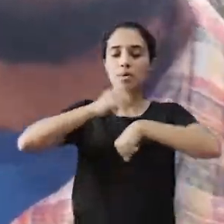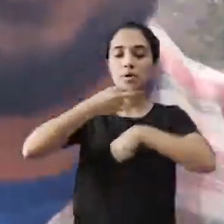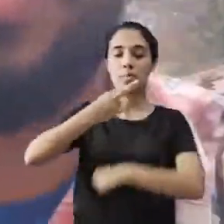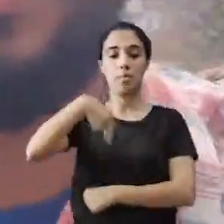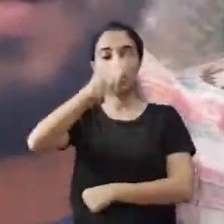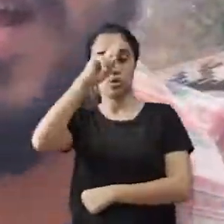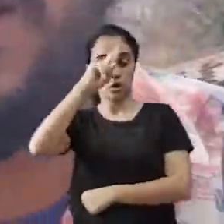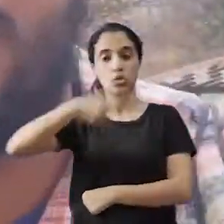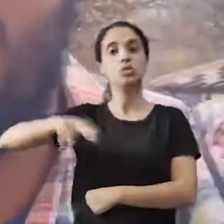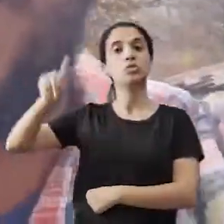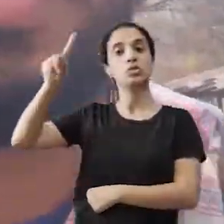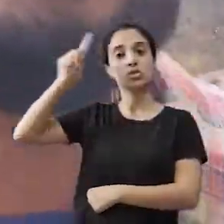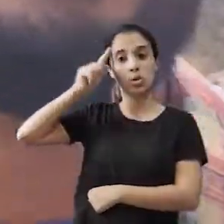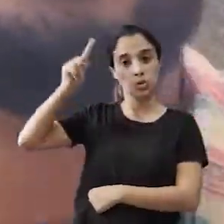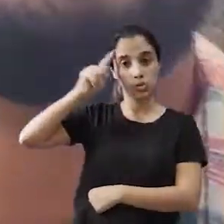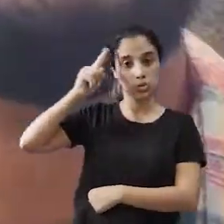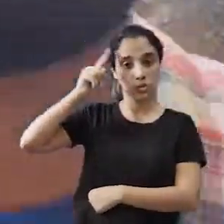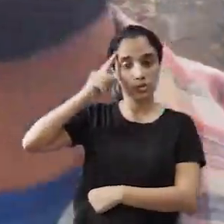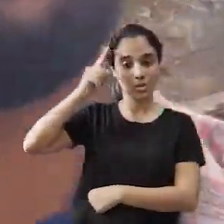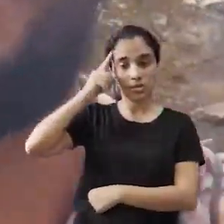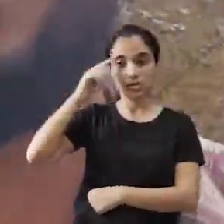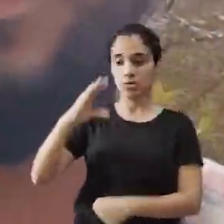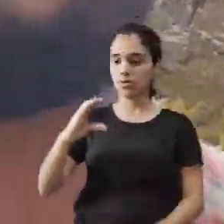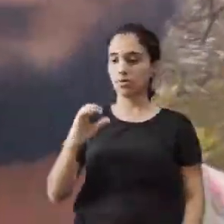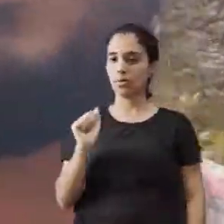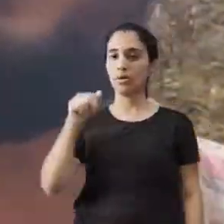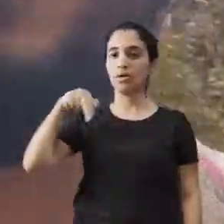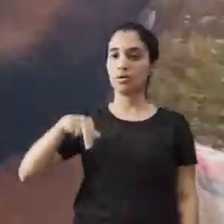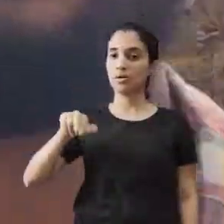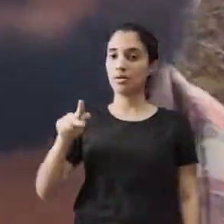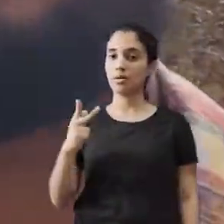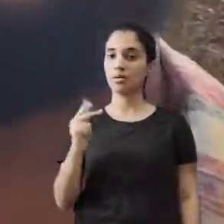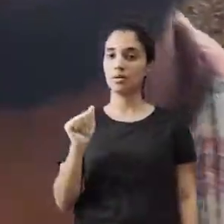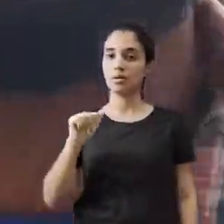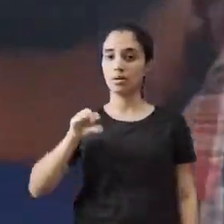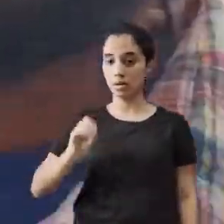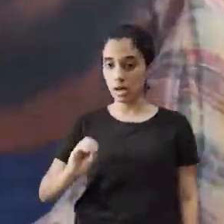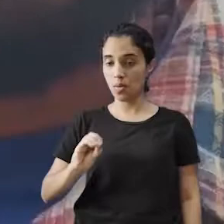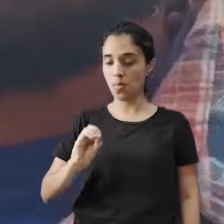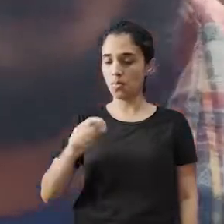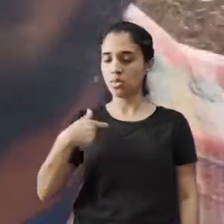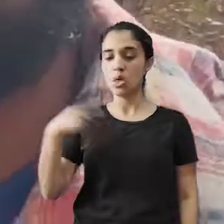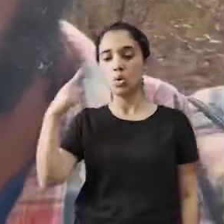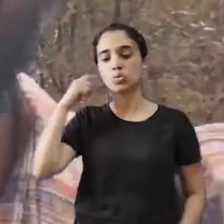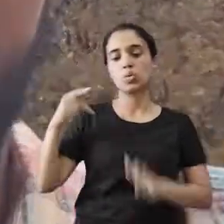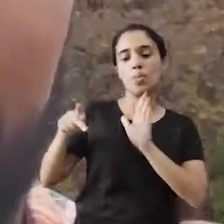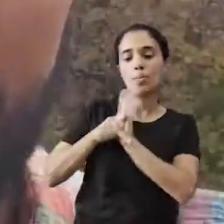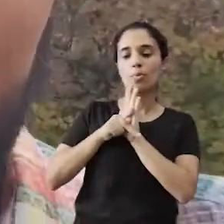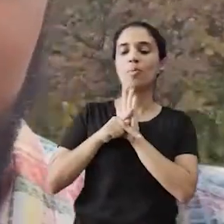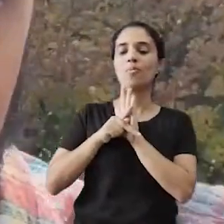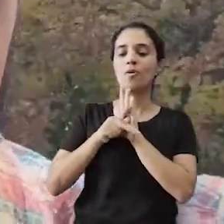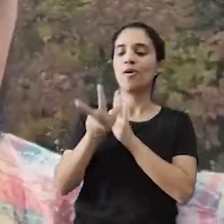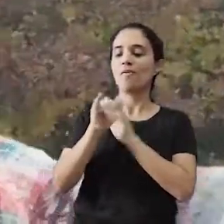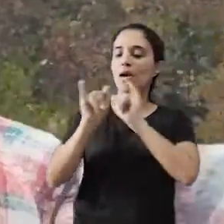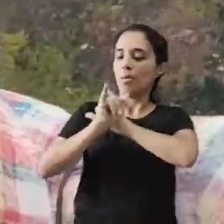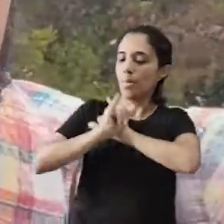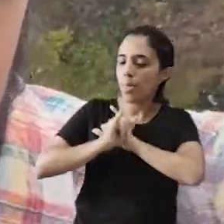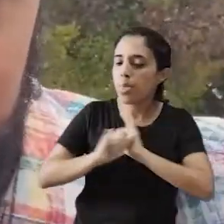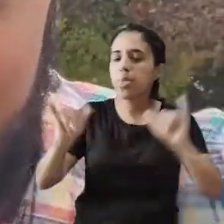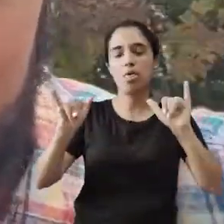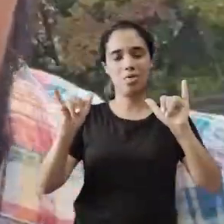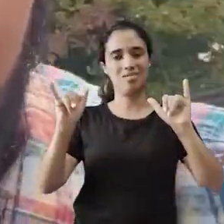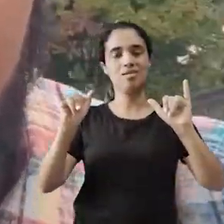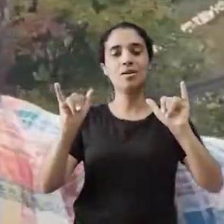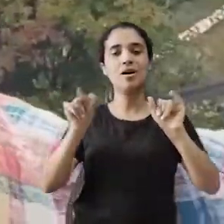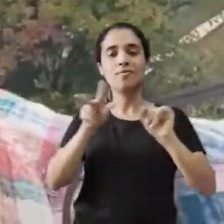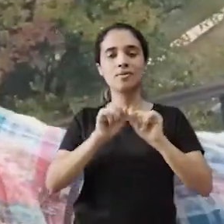todo dia, um canhão aparece ali e tem o som do canhão. Então a gente